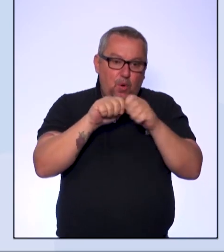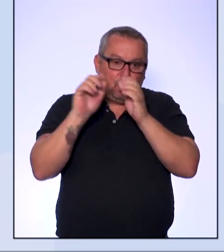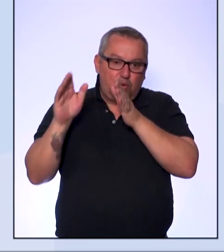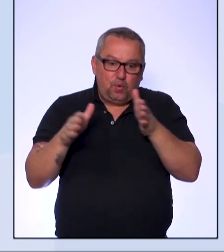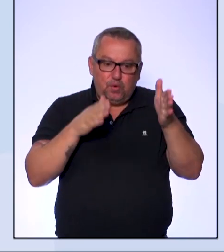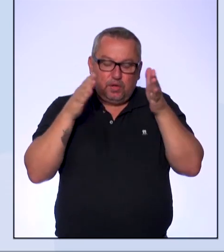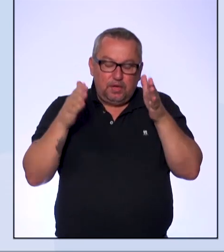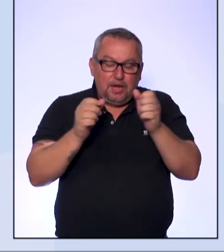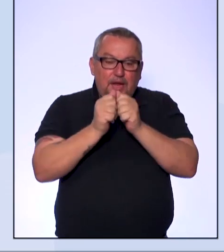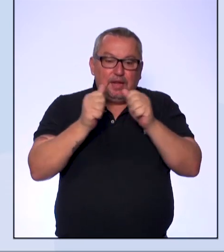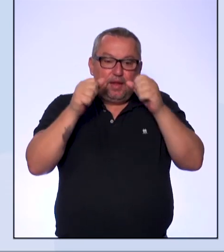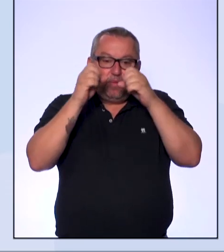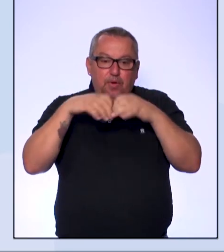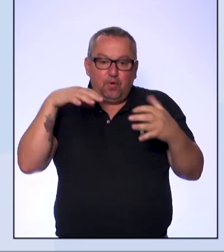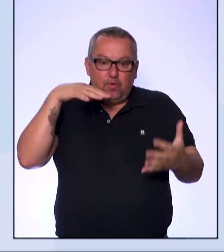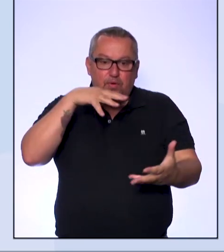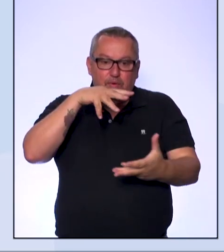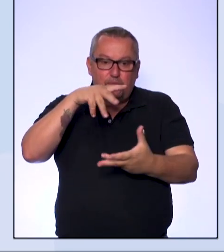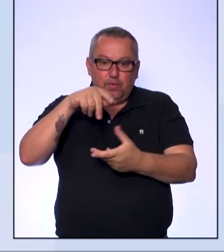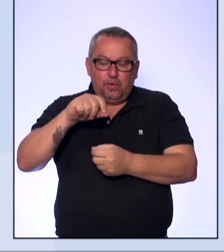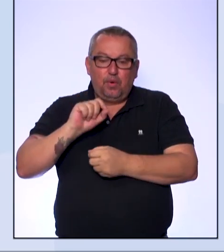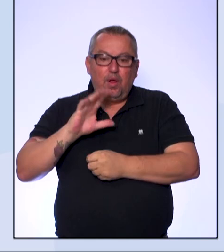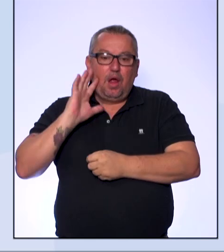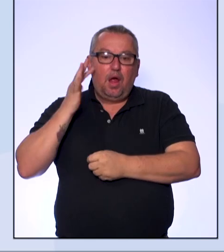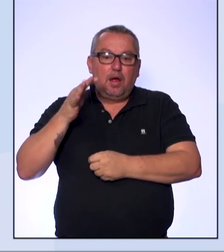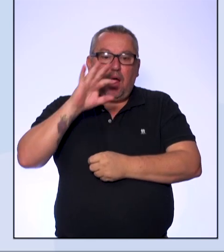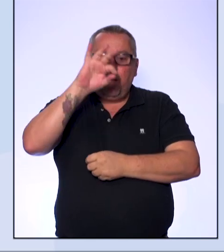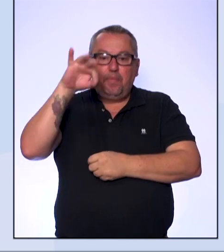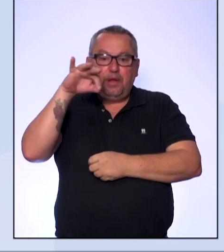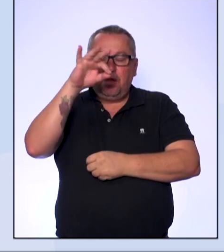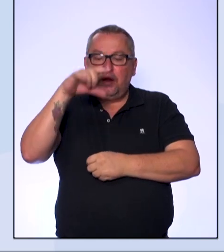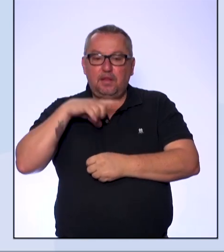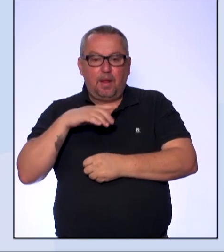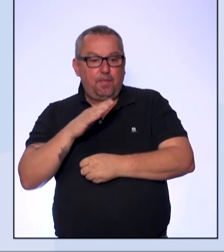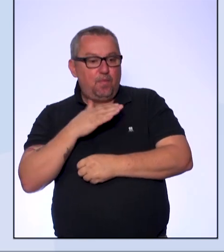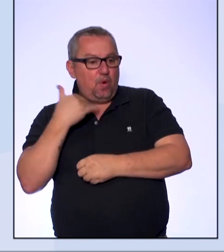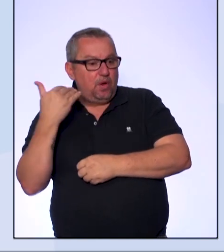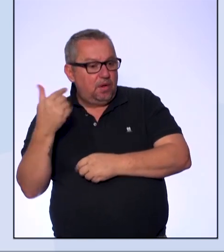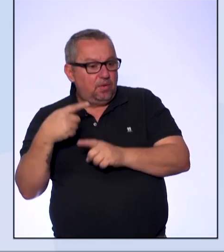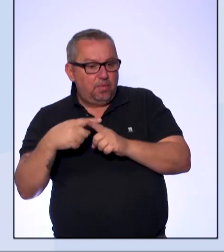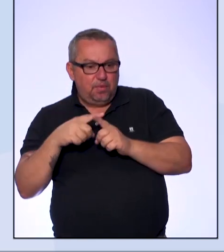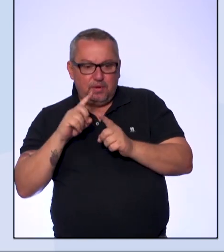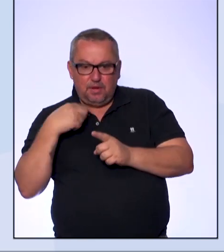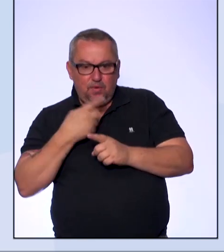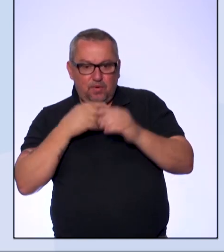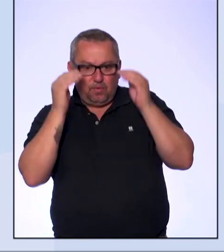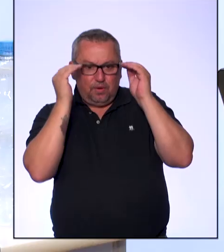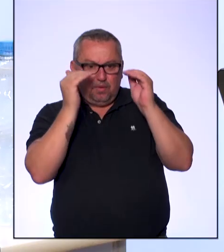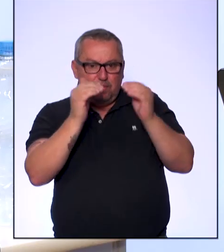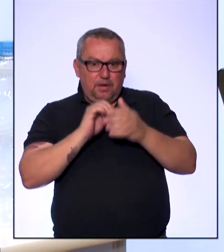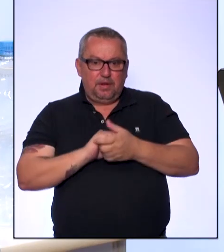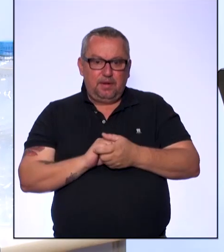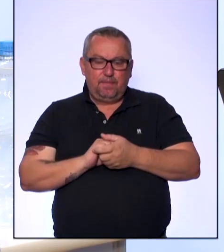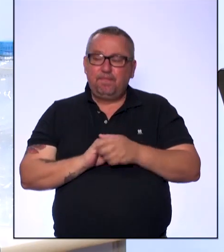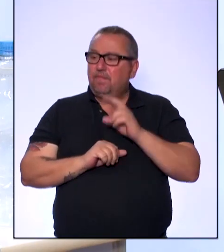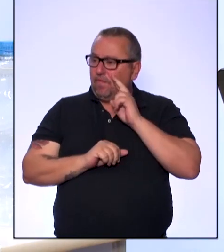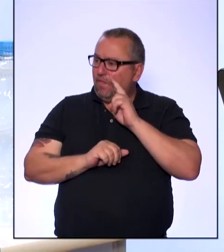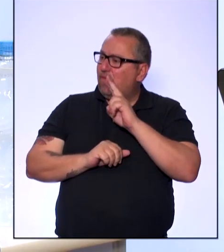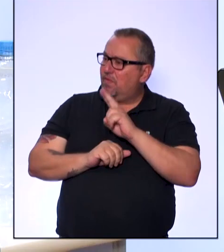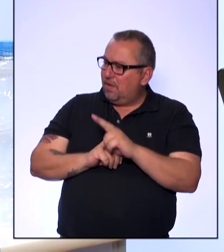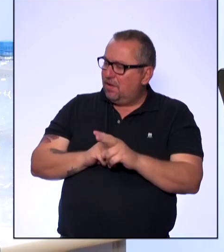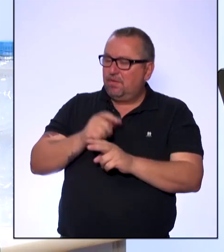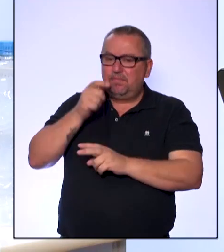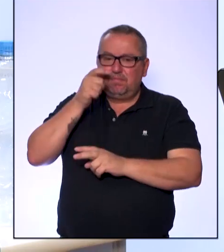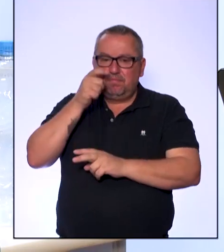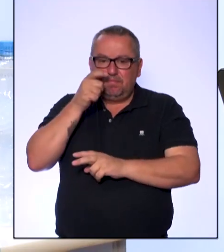planeta, elas estão morrendo, pois não somos capazes de respeitá-las. Gente, olhem, vejam que interessante. Nós